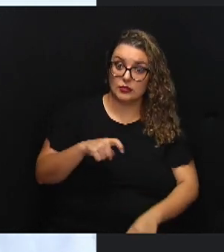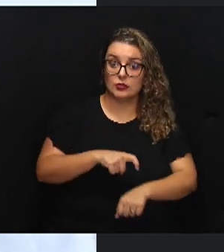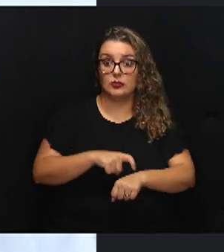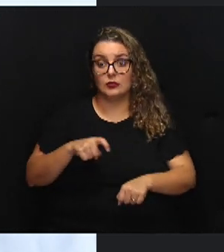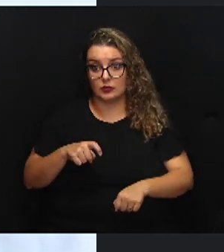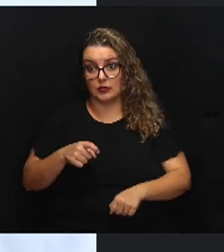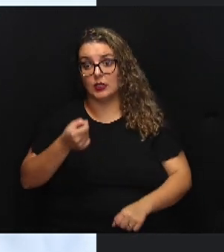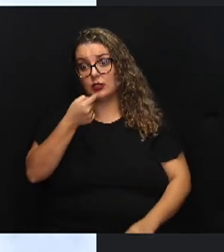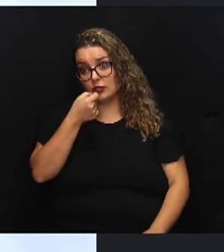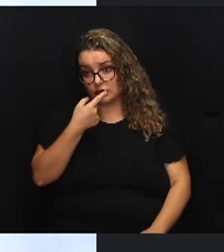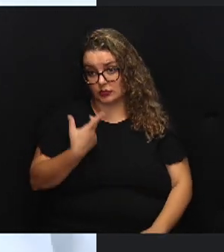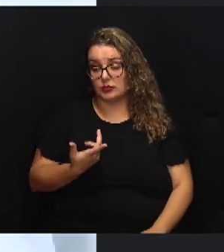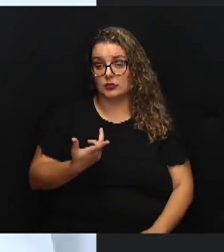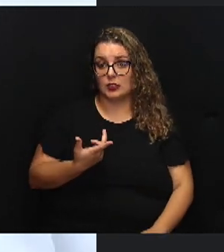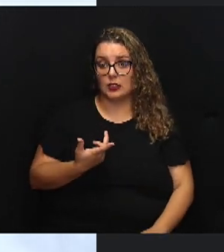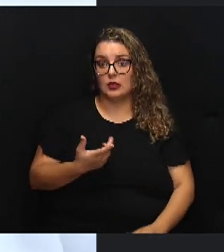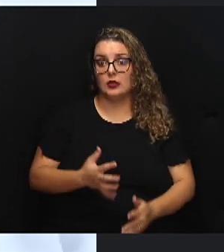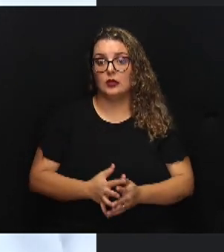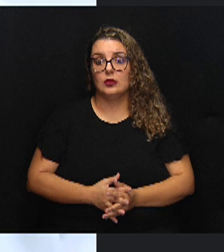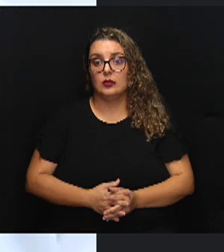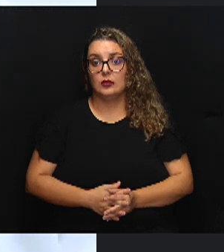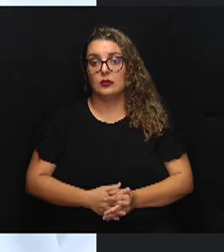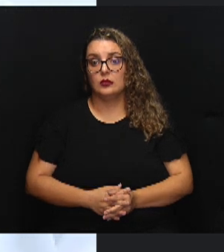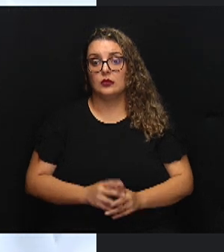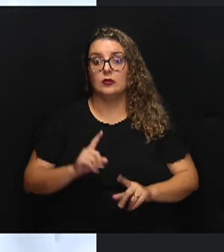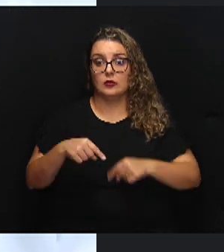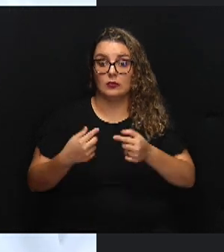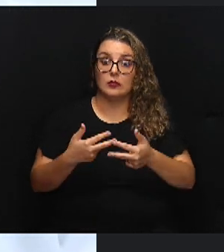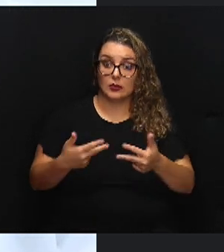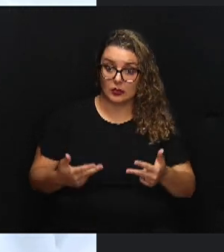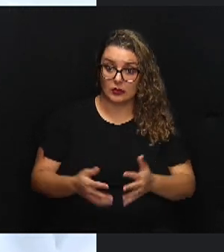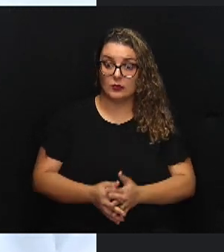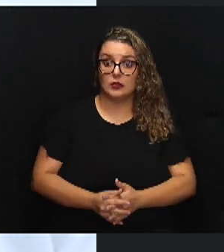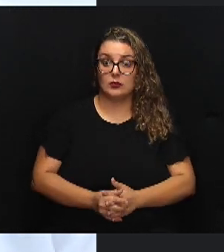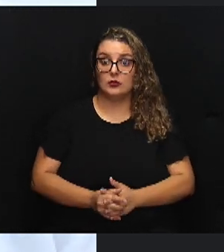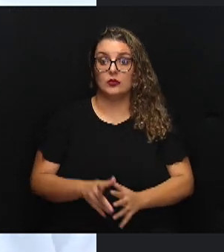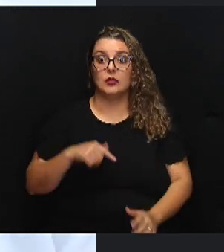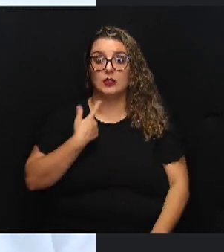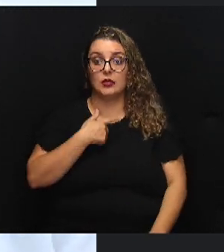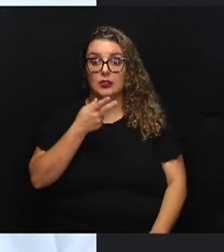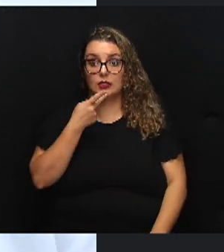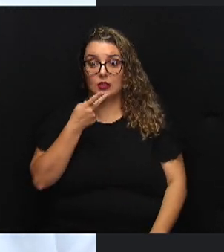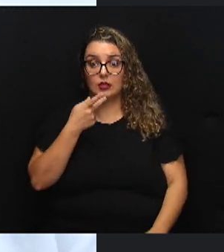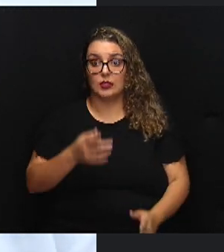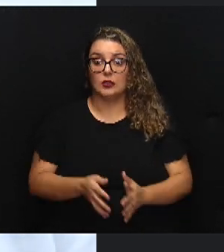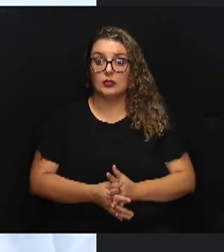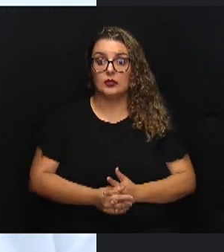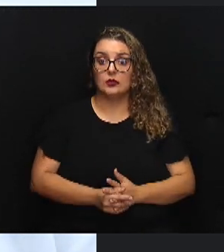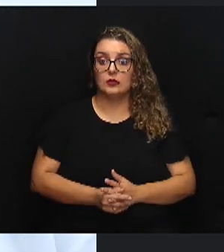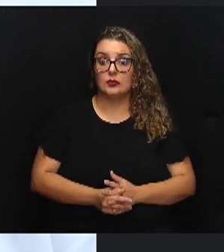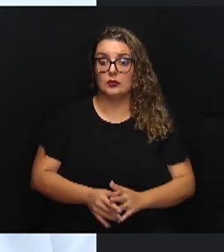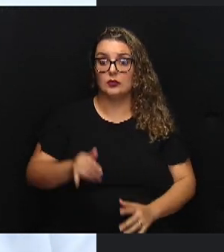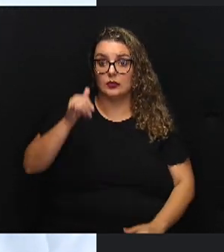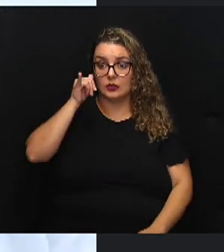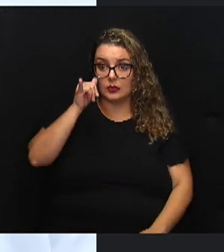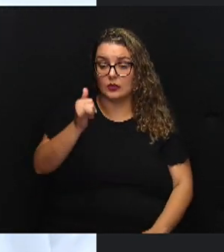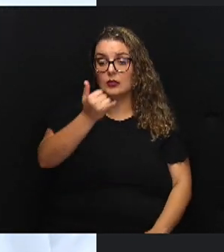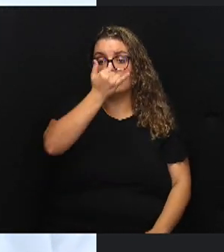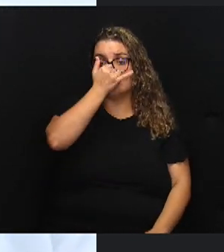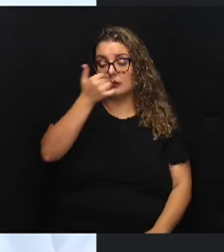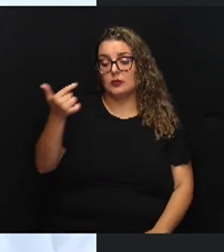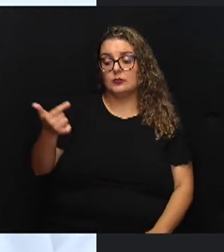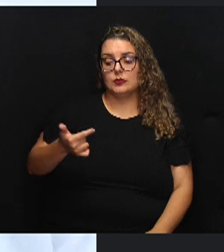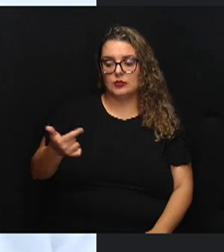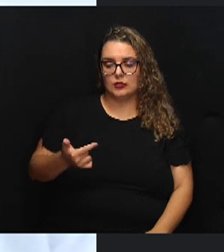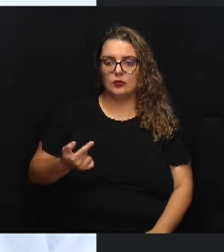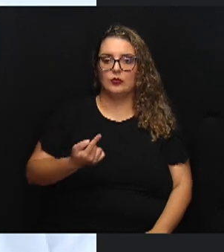do medicamento. E uma outra questão é o que nós chamamos de prevenção secundária.